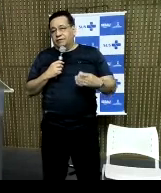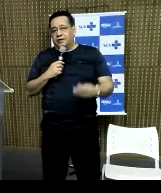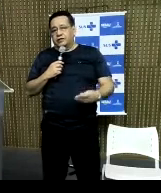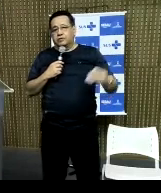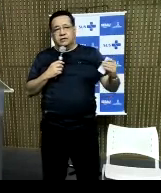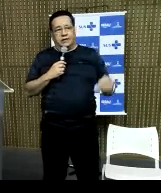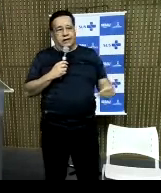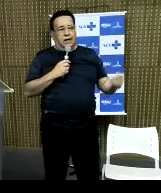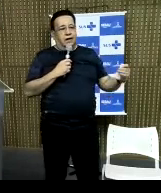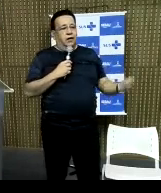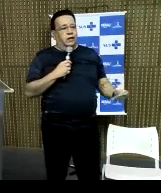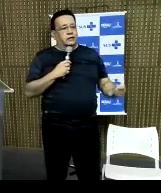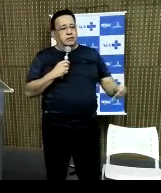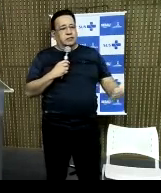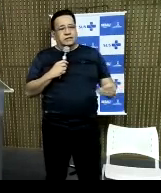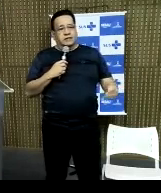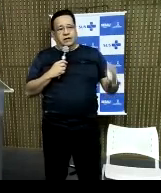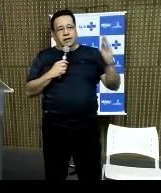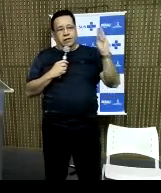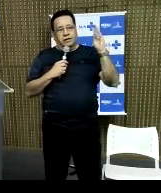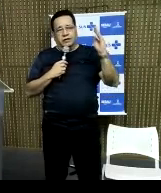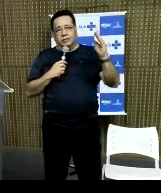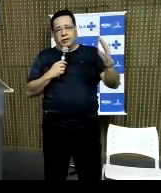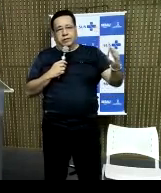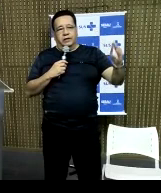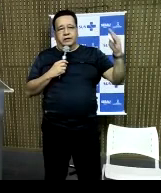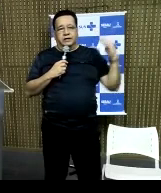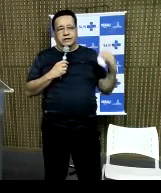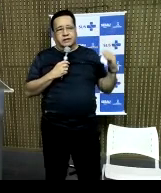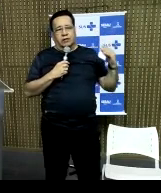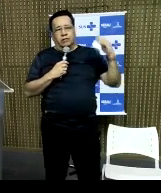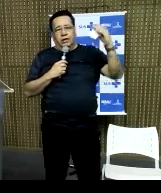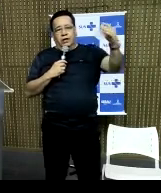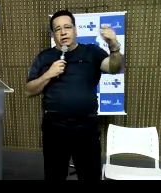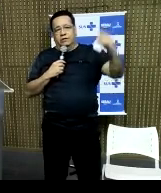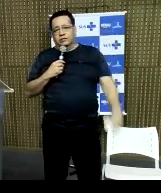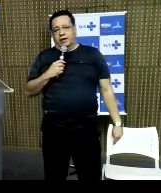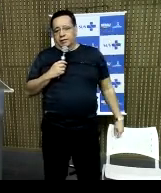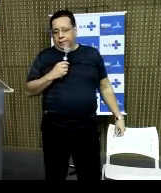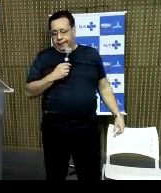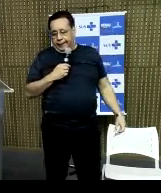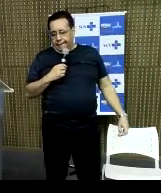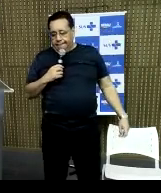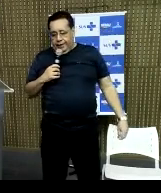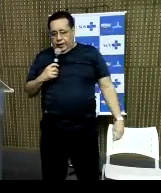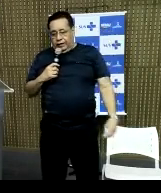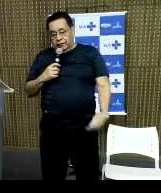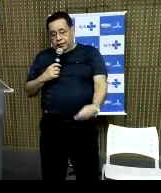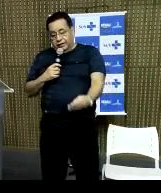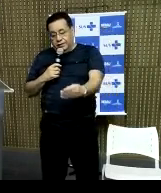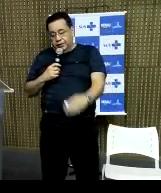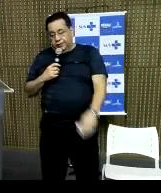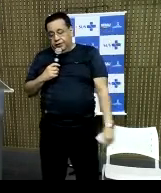é difícil chegar, digamos assim, o entendimento entre gestão e usuário, né?